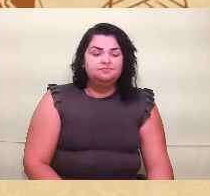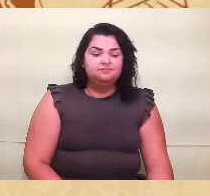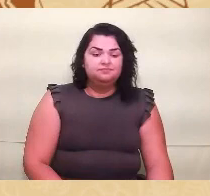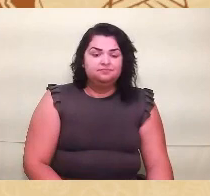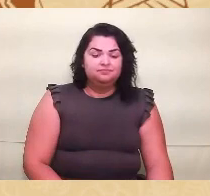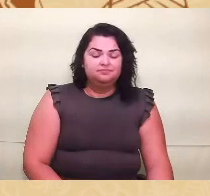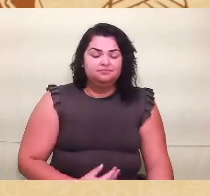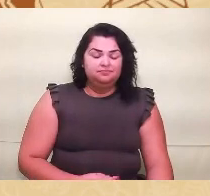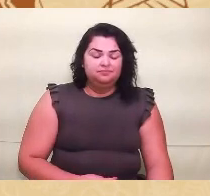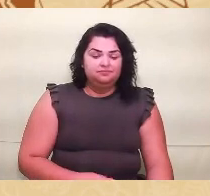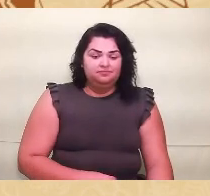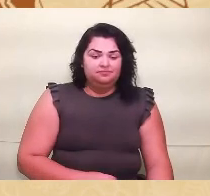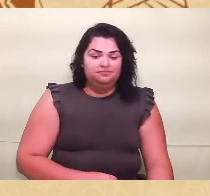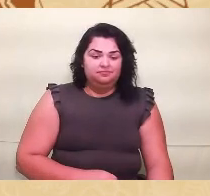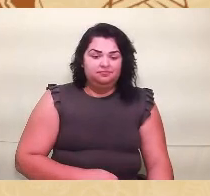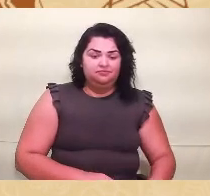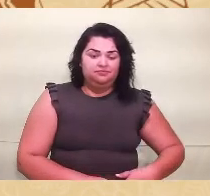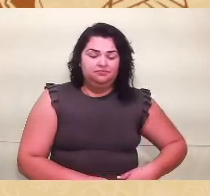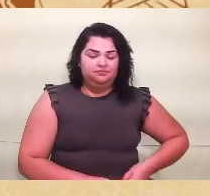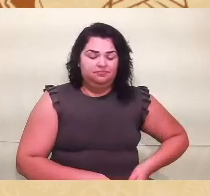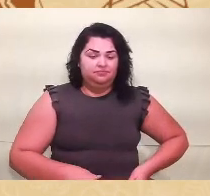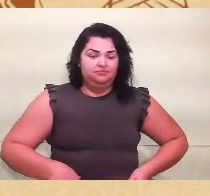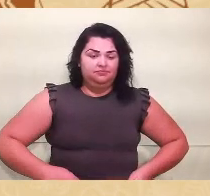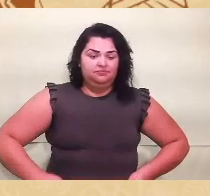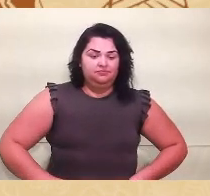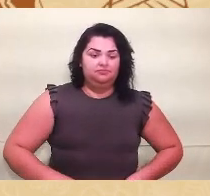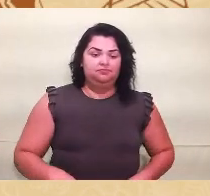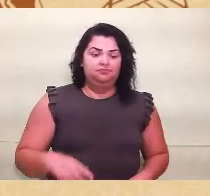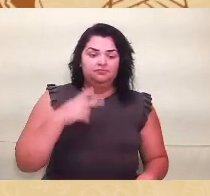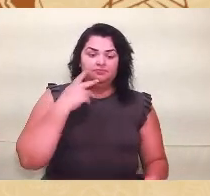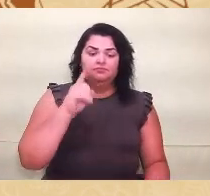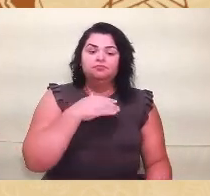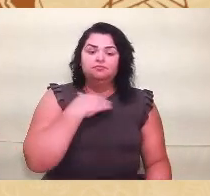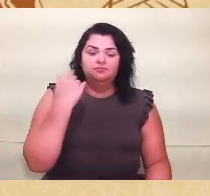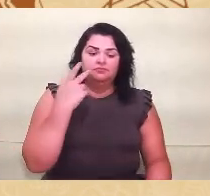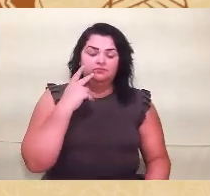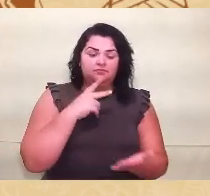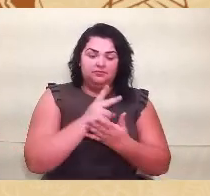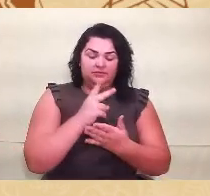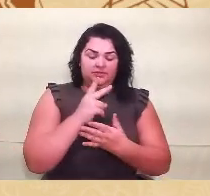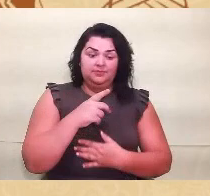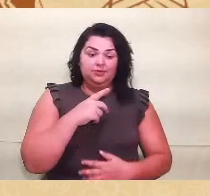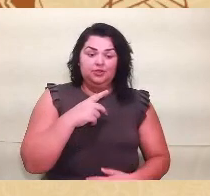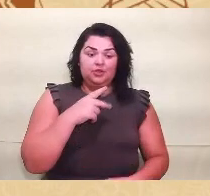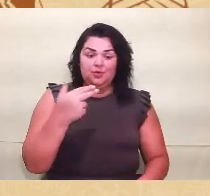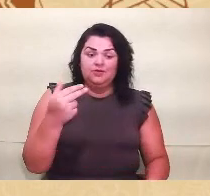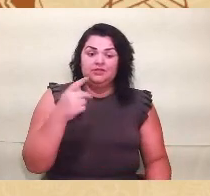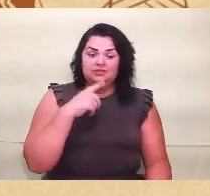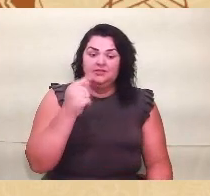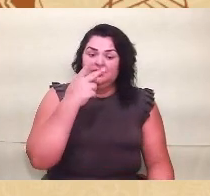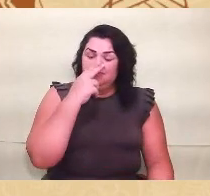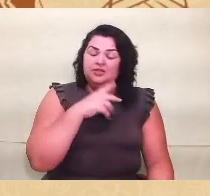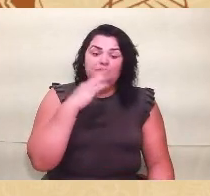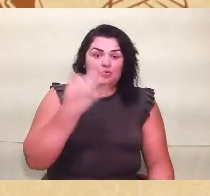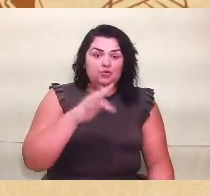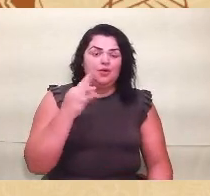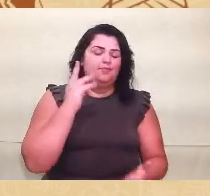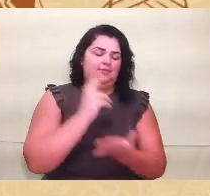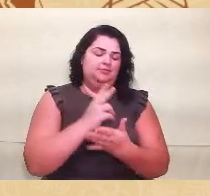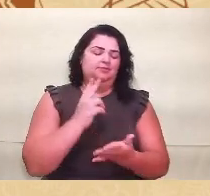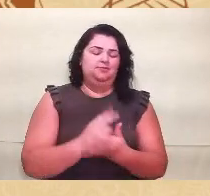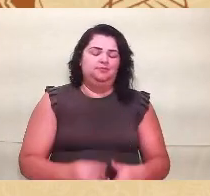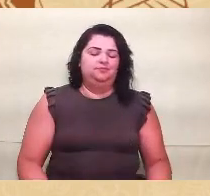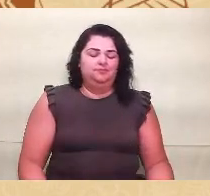porque uma das razões da morte da minha mãe foi por causa dessa prisão aí. É uma coisa, assim, de doer mesmo, né? Mas, veja,